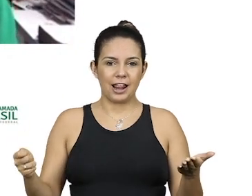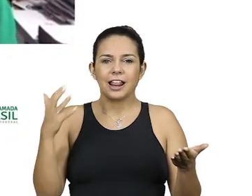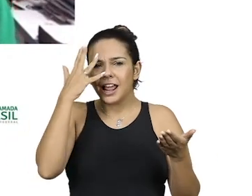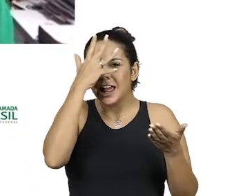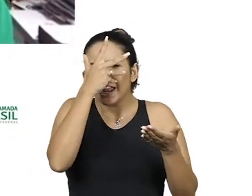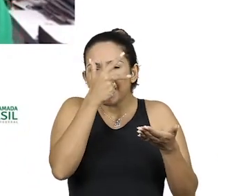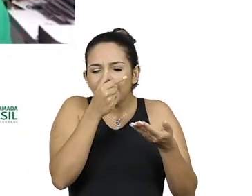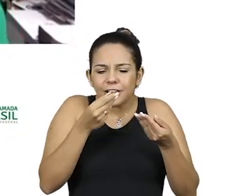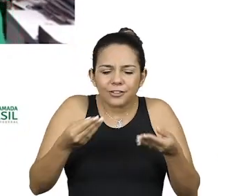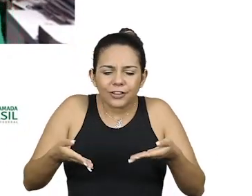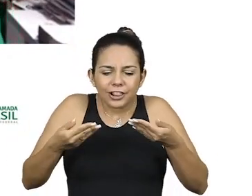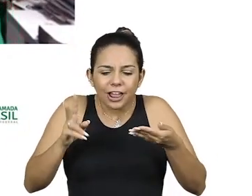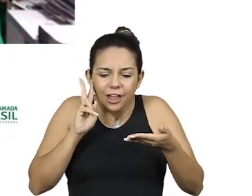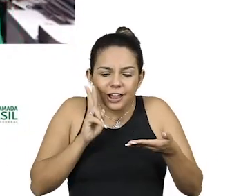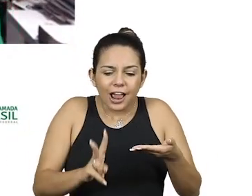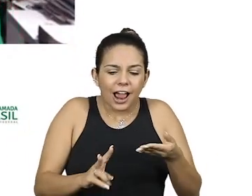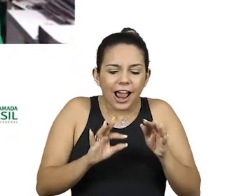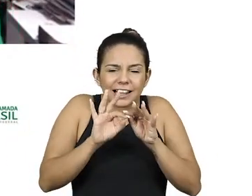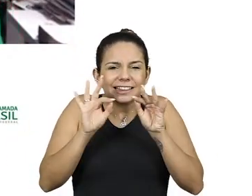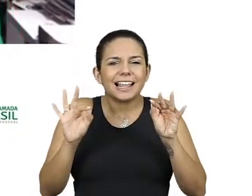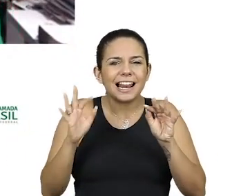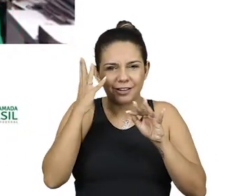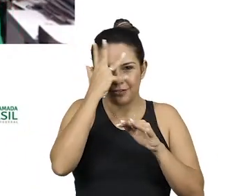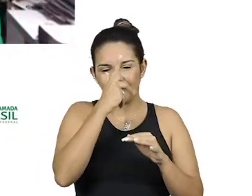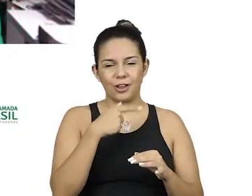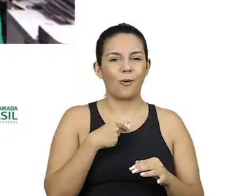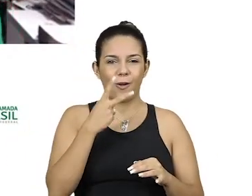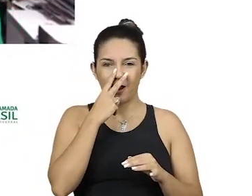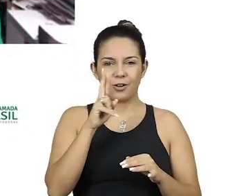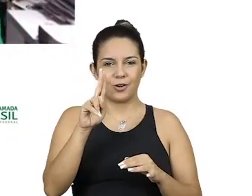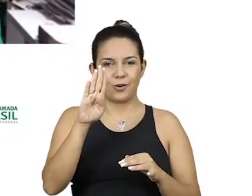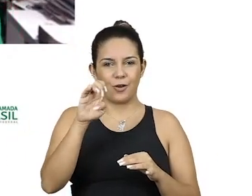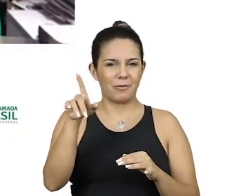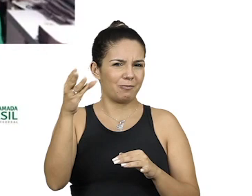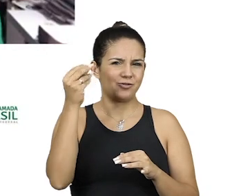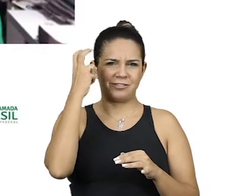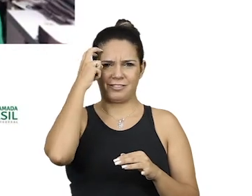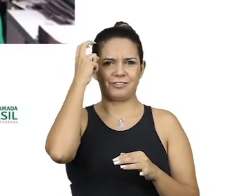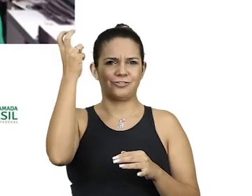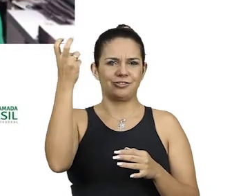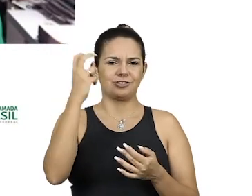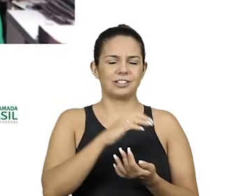tanta delicadeza. Eu acho o Rubem um gênio.